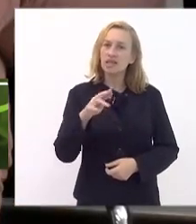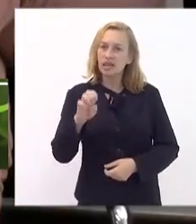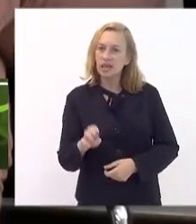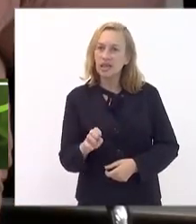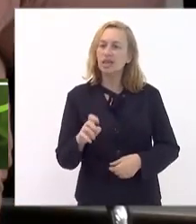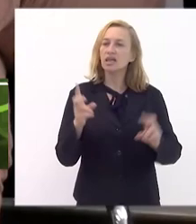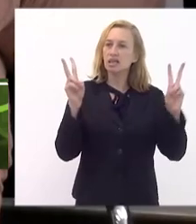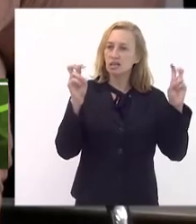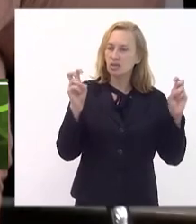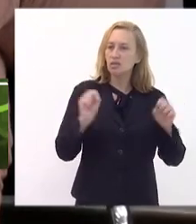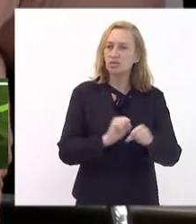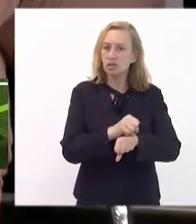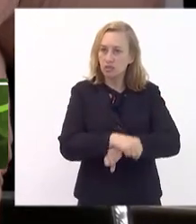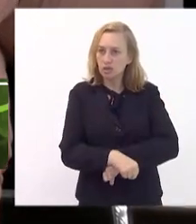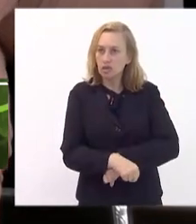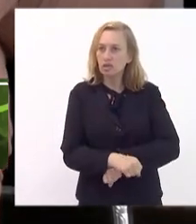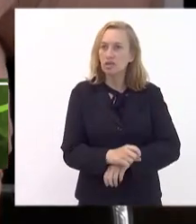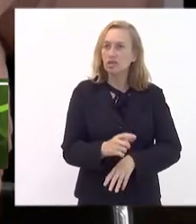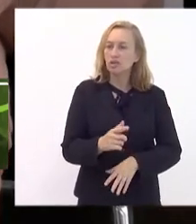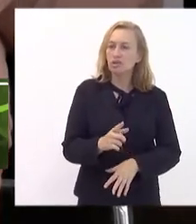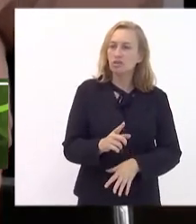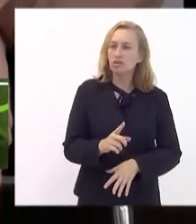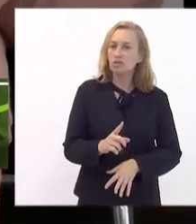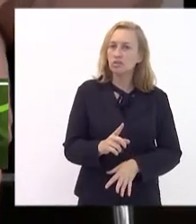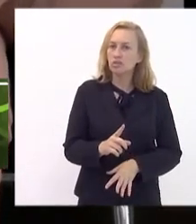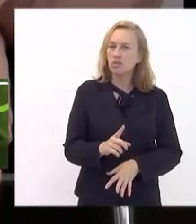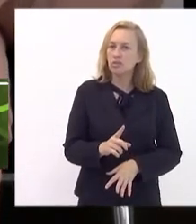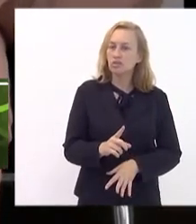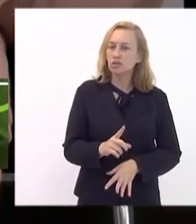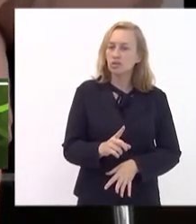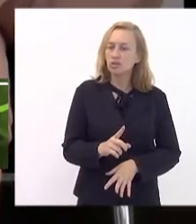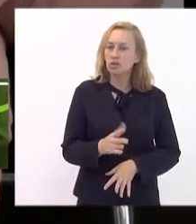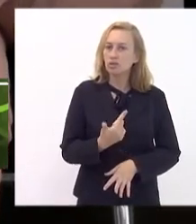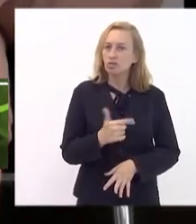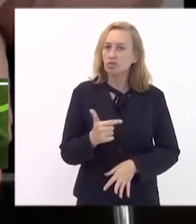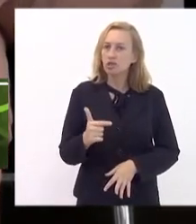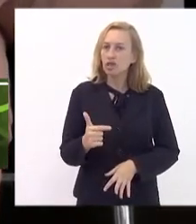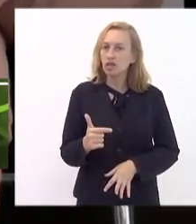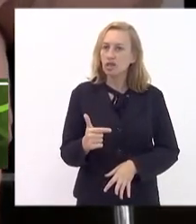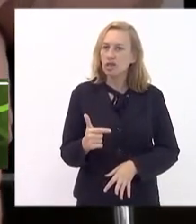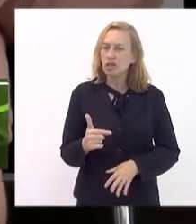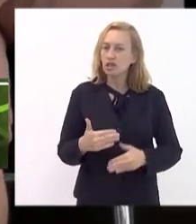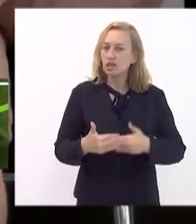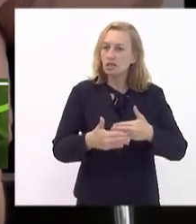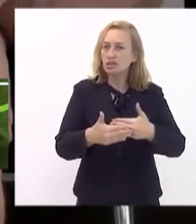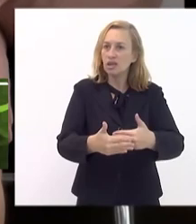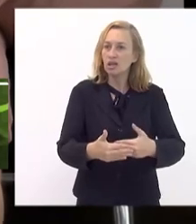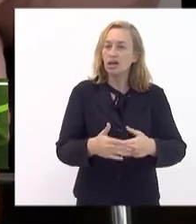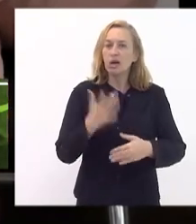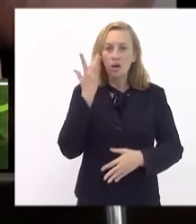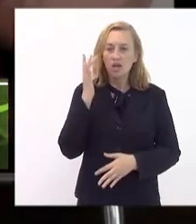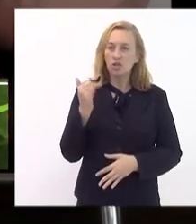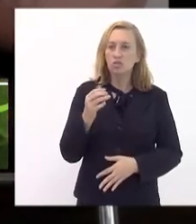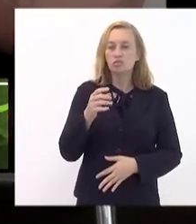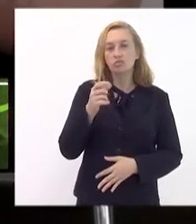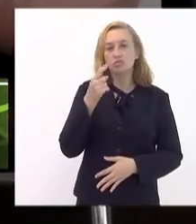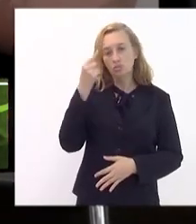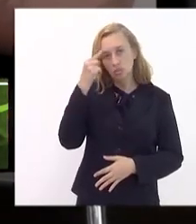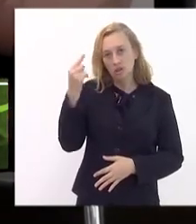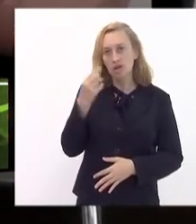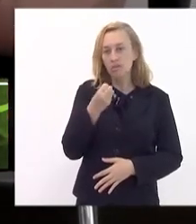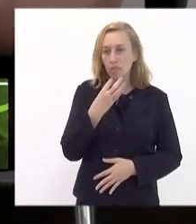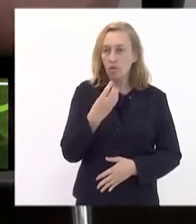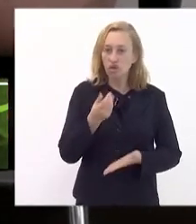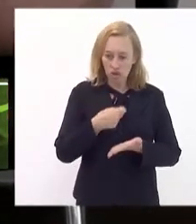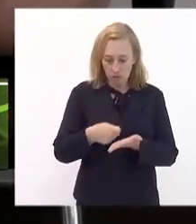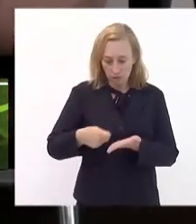questão do seminário, a gente não, internamente não tem assim, não tem nada avançado, mas eu acho que é uma ideia muito pertinente. Já